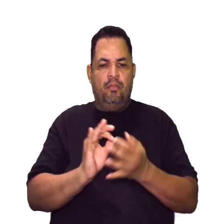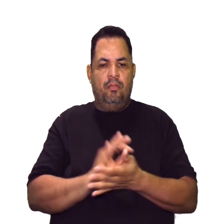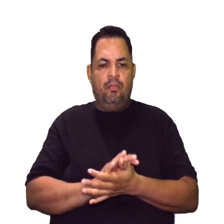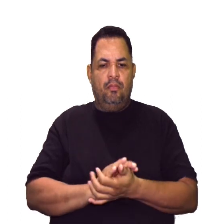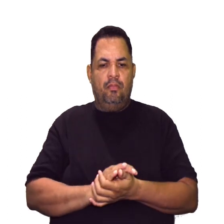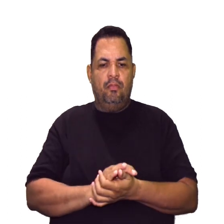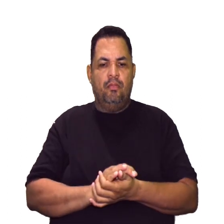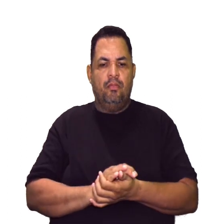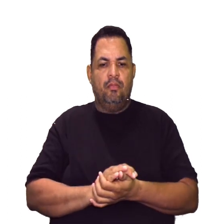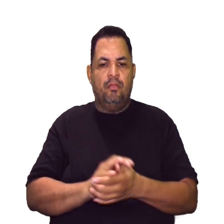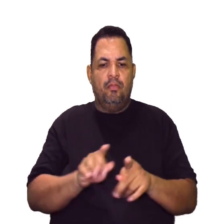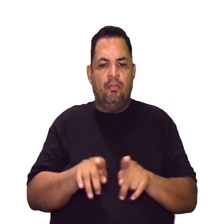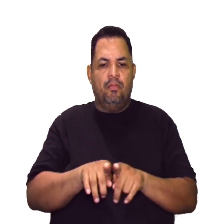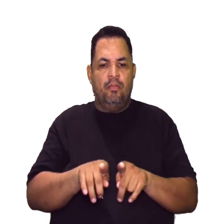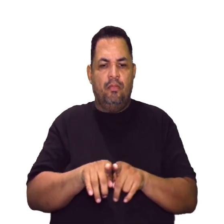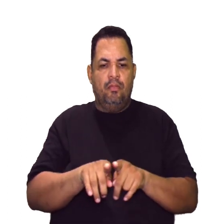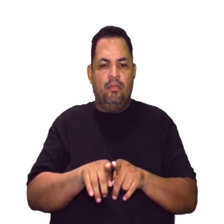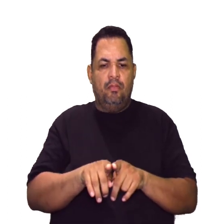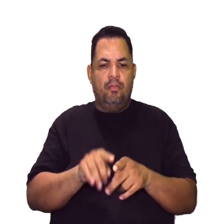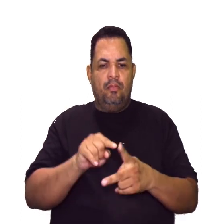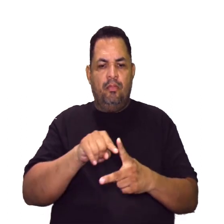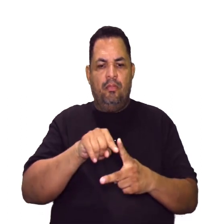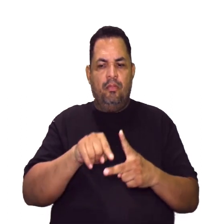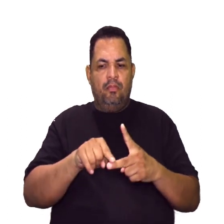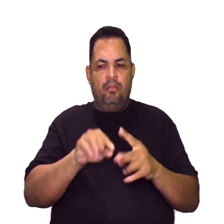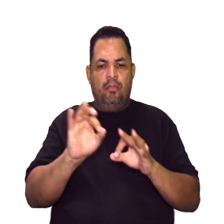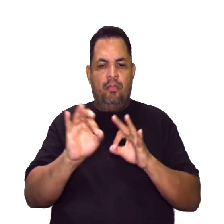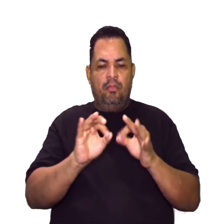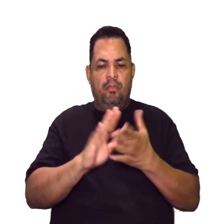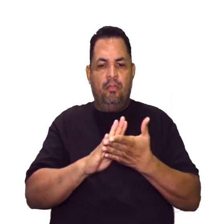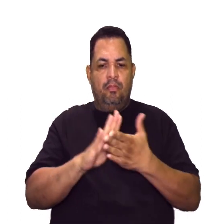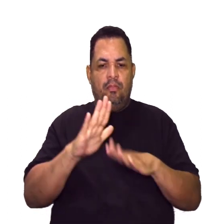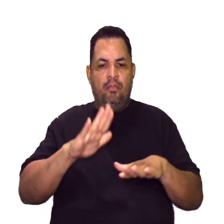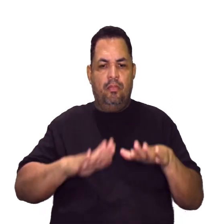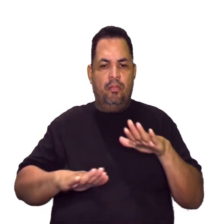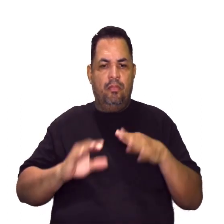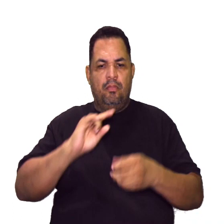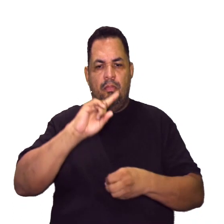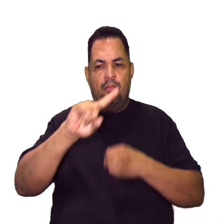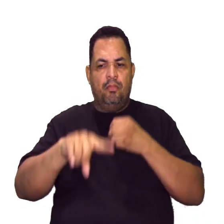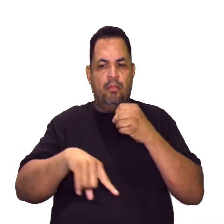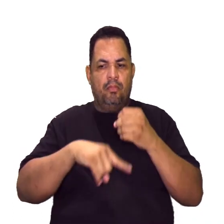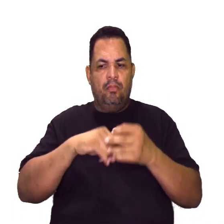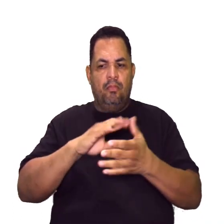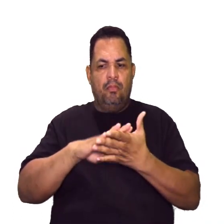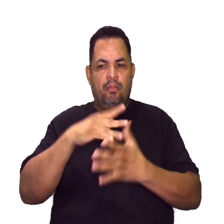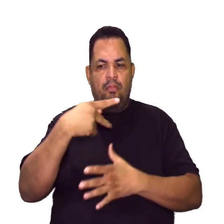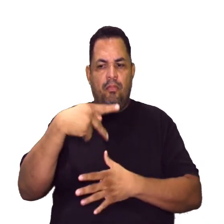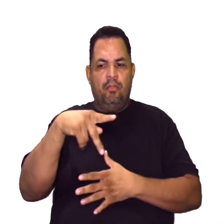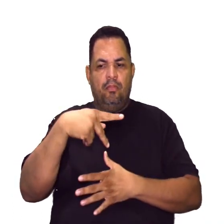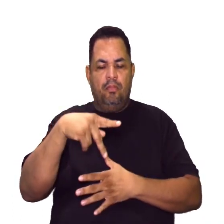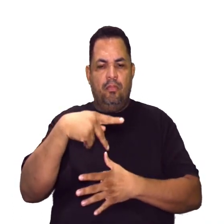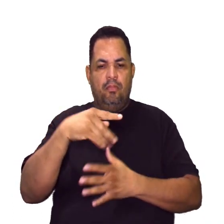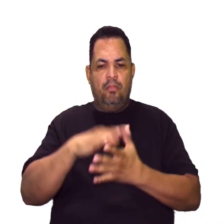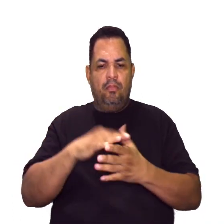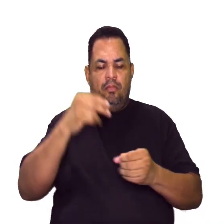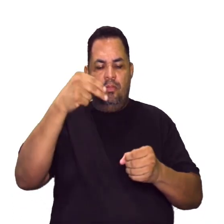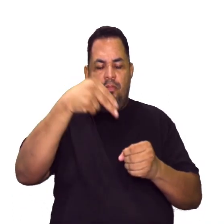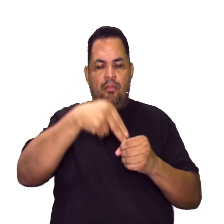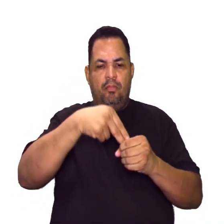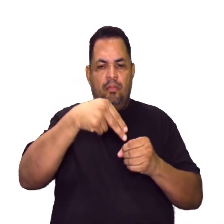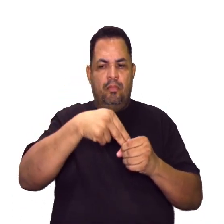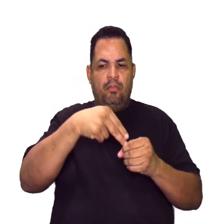também angular. Isso depende dos elétrons ou pares de elétrons no